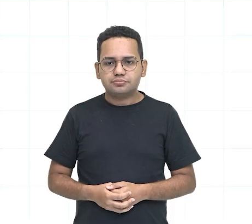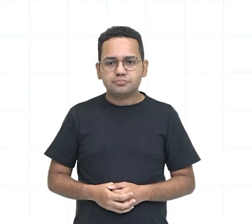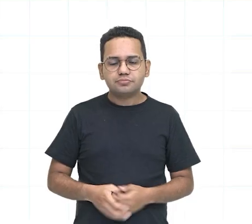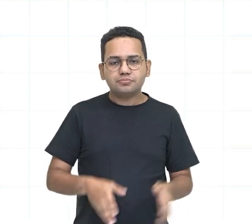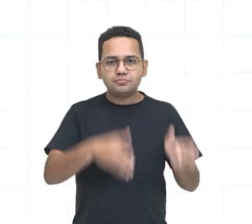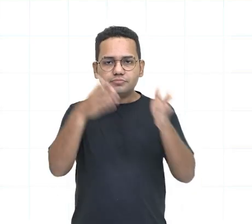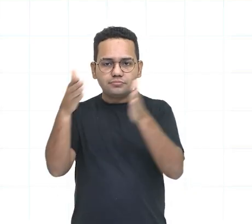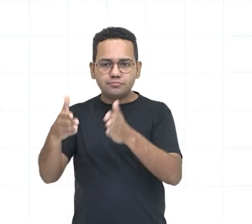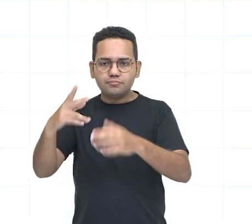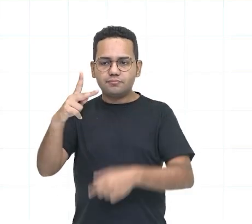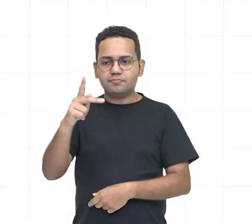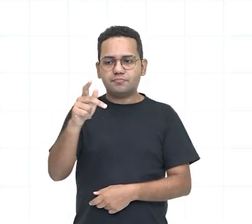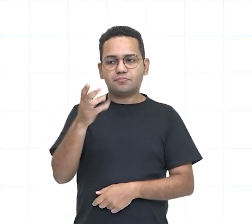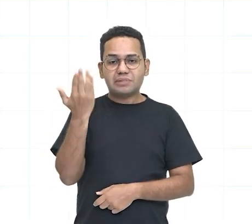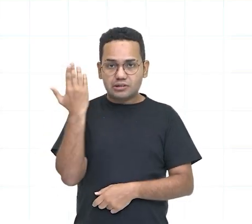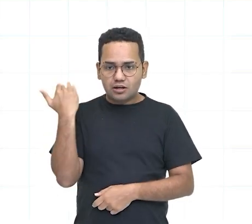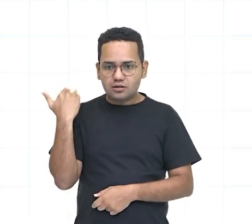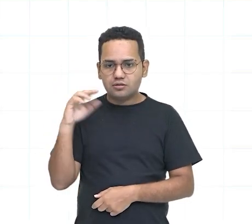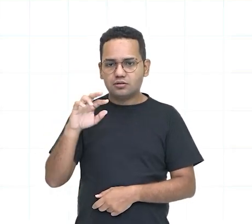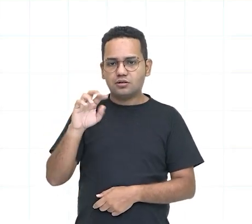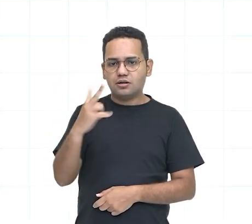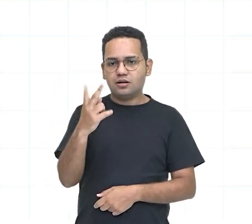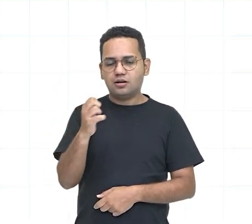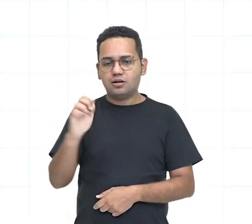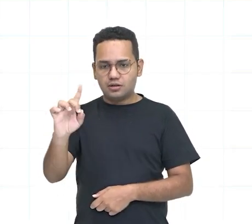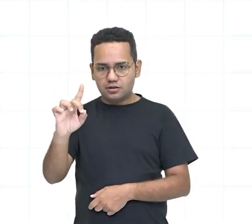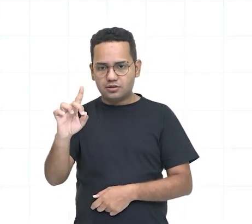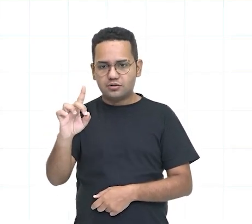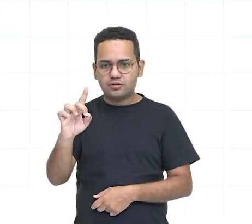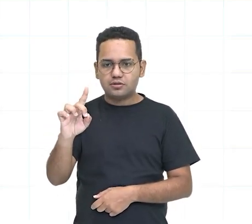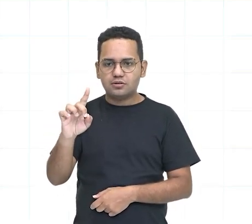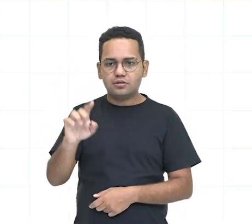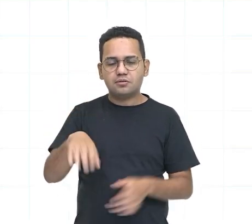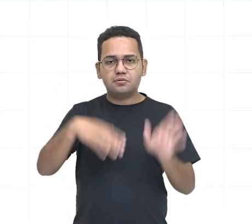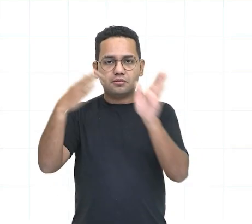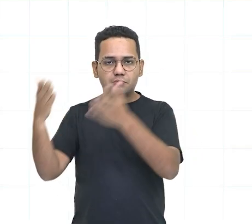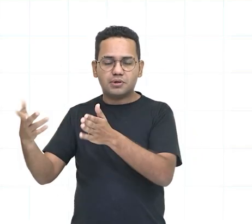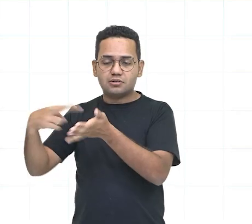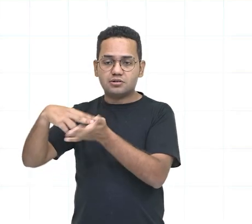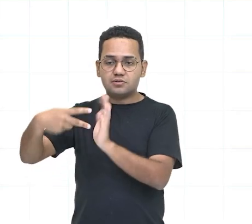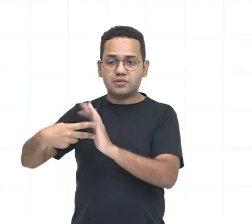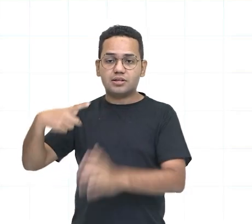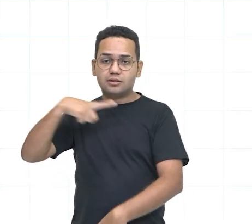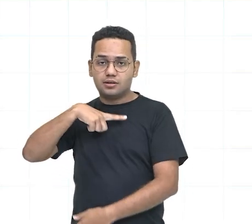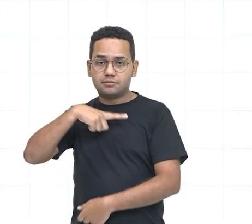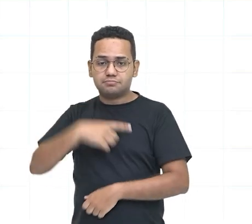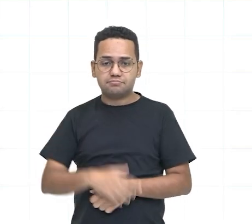passado dele é had, e o significado ter. To win,